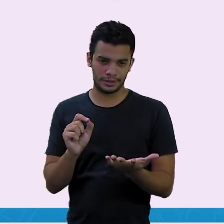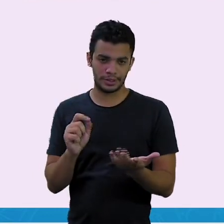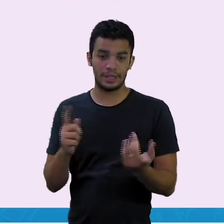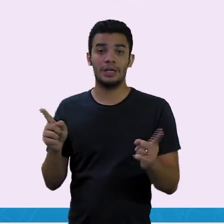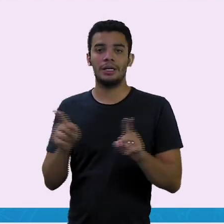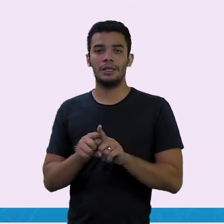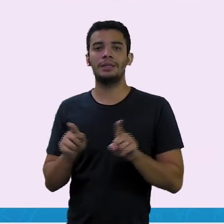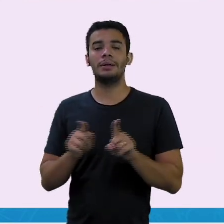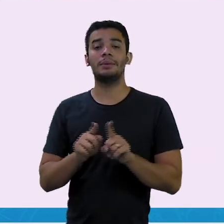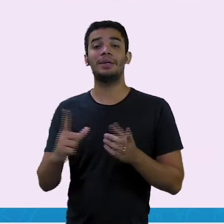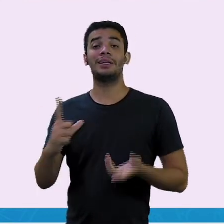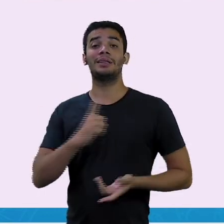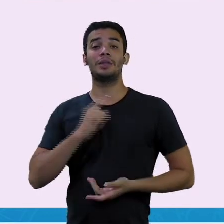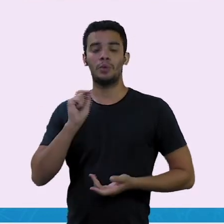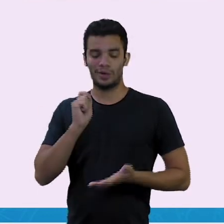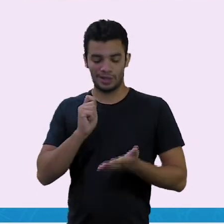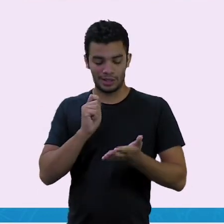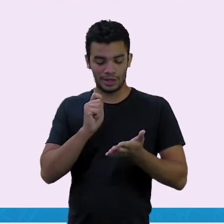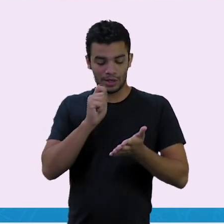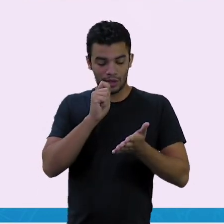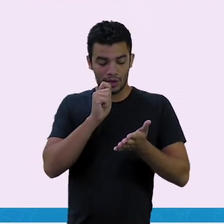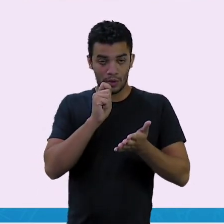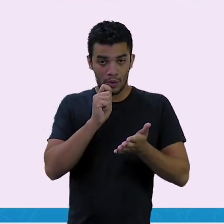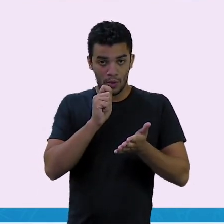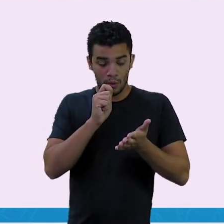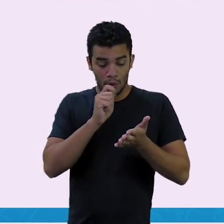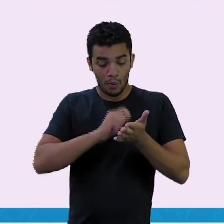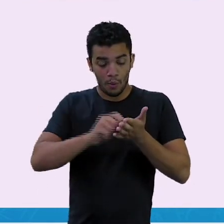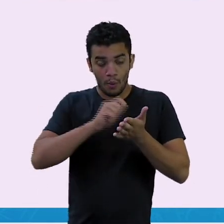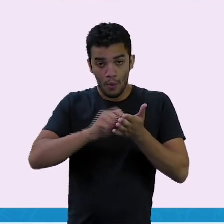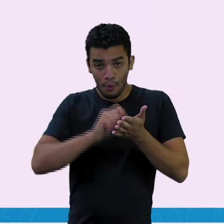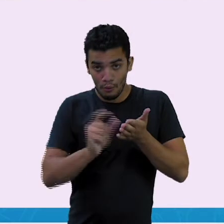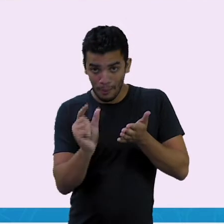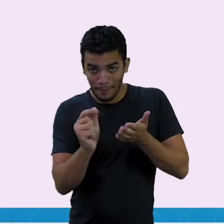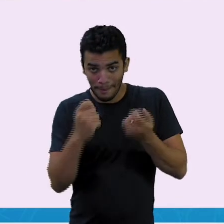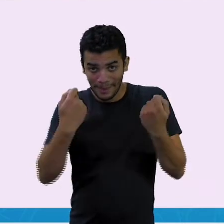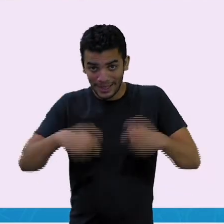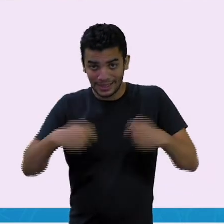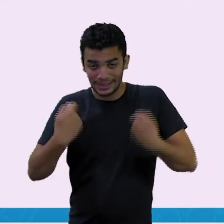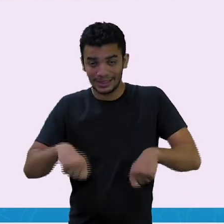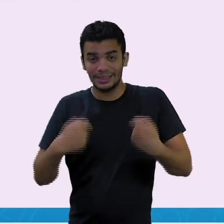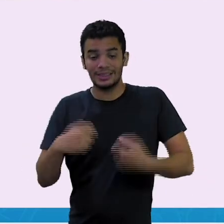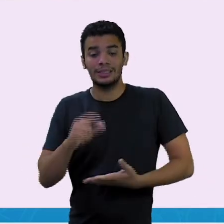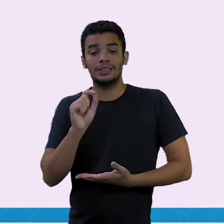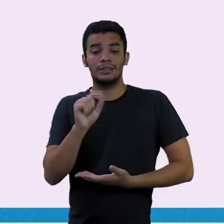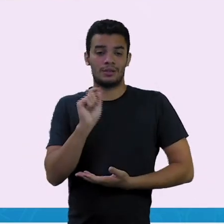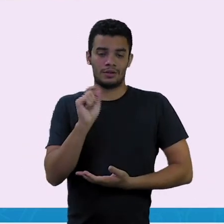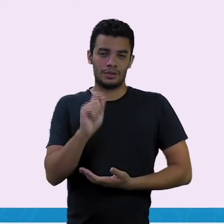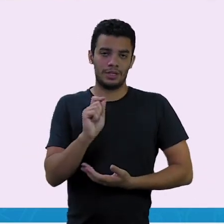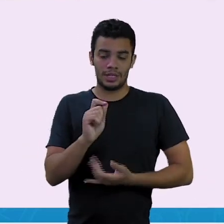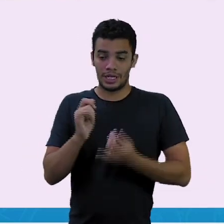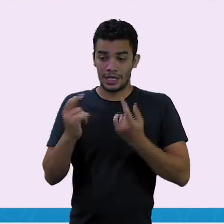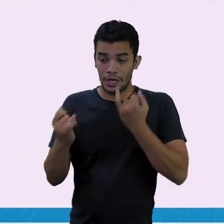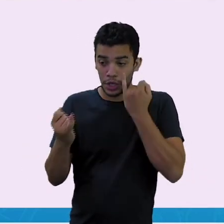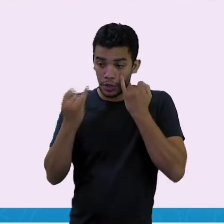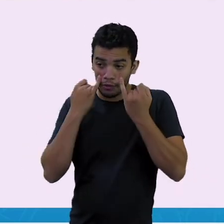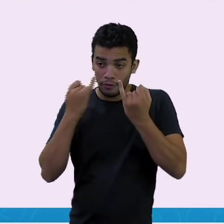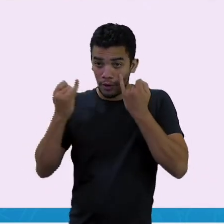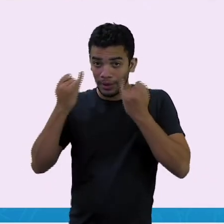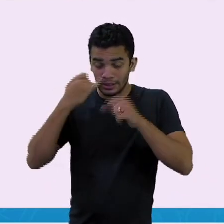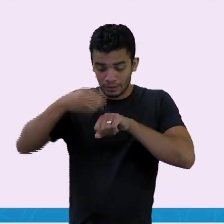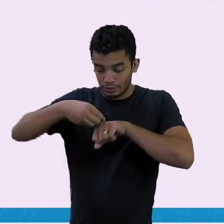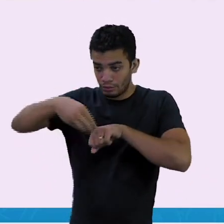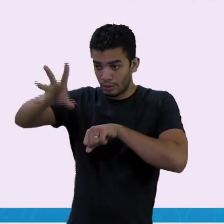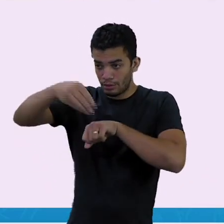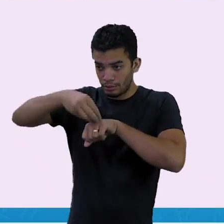caráter informativo. Ou eu vou informar alguma coisa ali, seja ele um recado ou um favor que eu